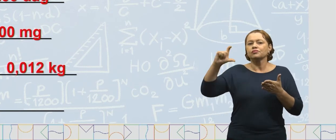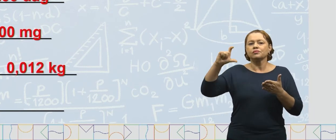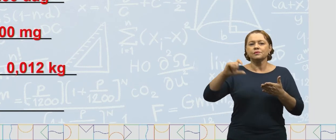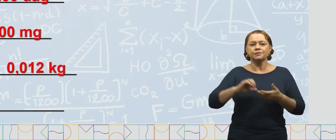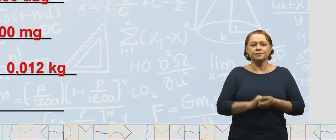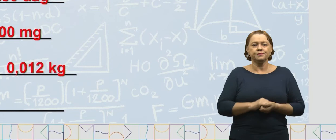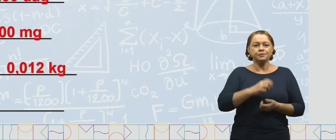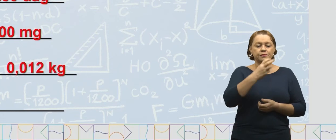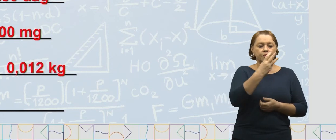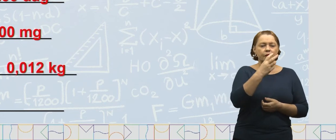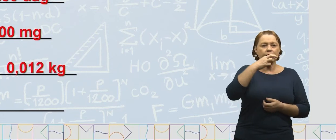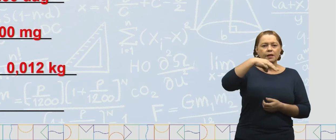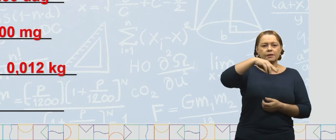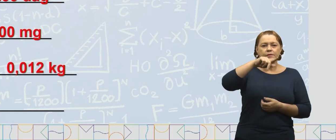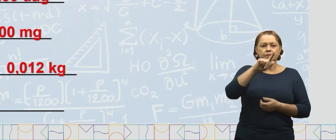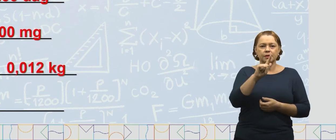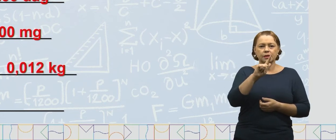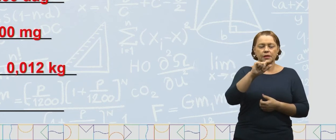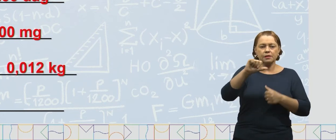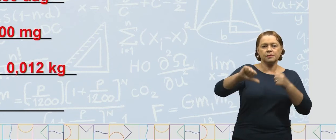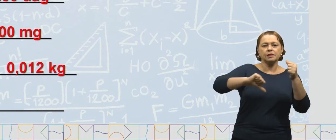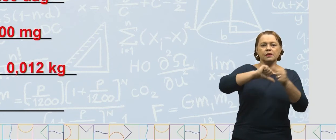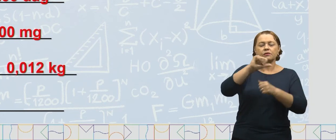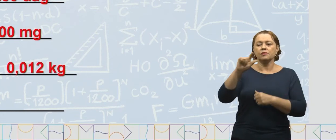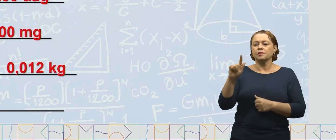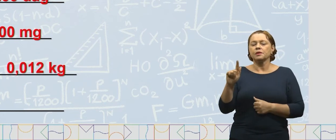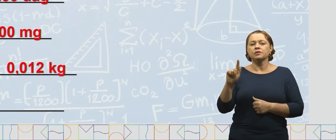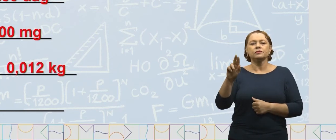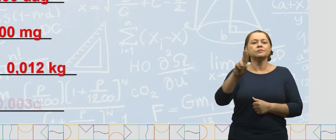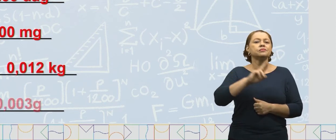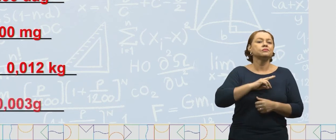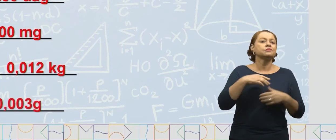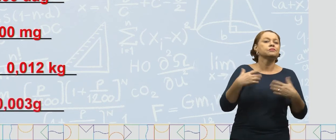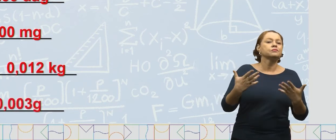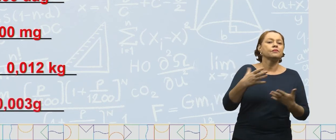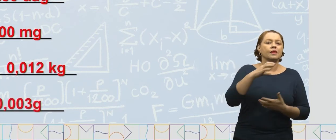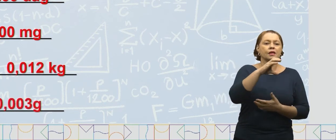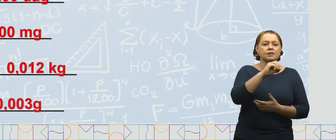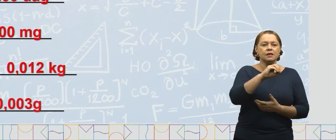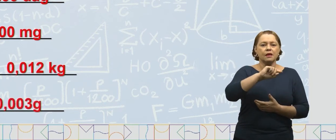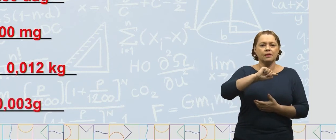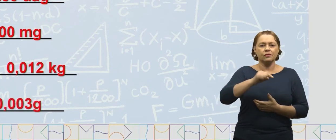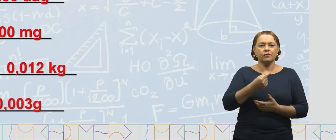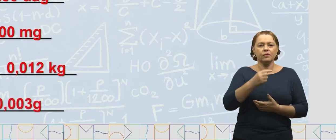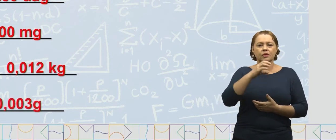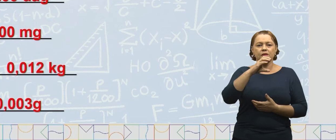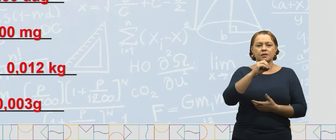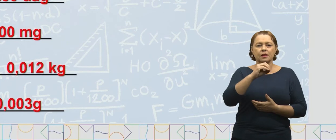3 miligramas para grama. A resposta é